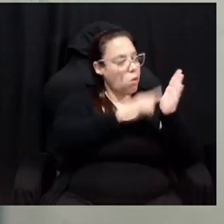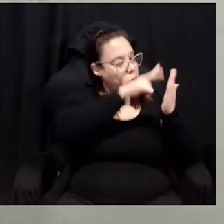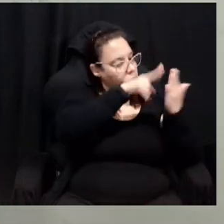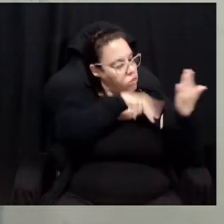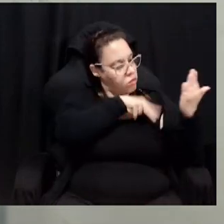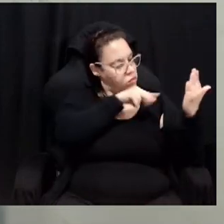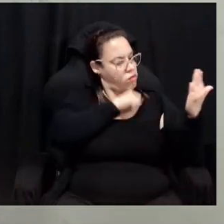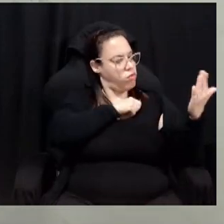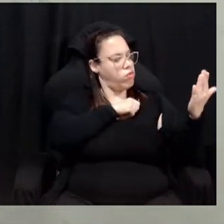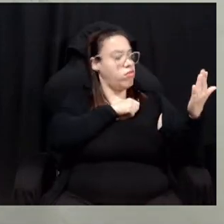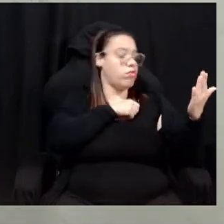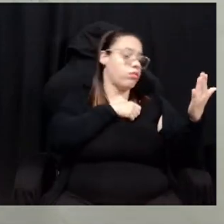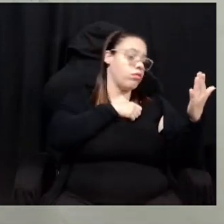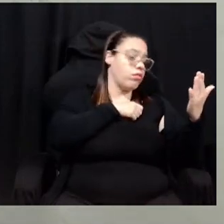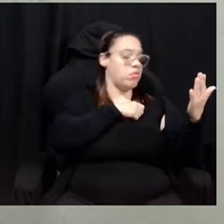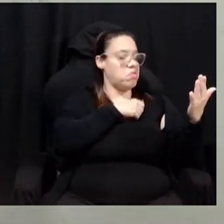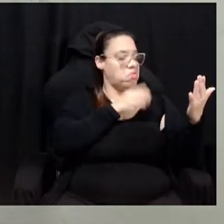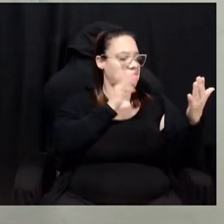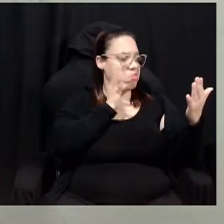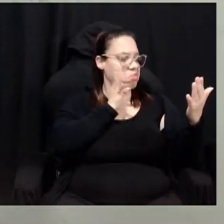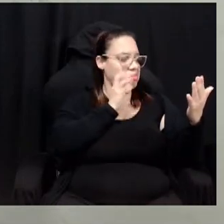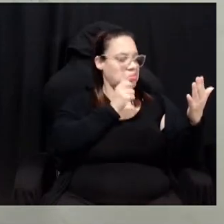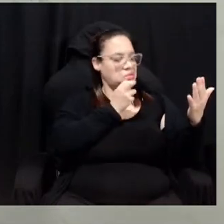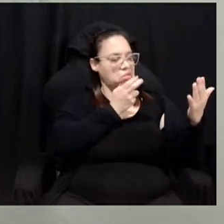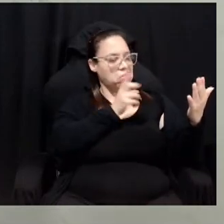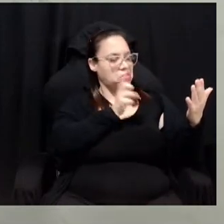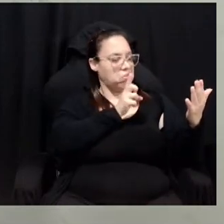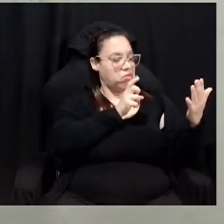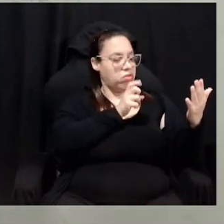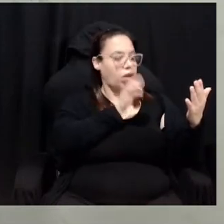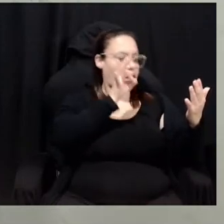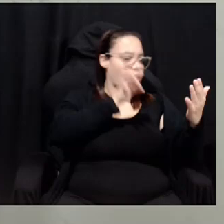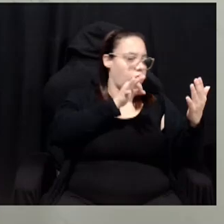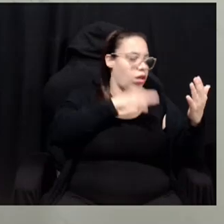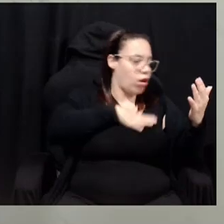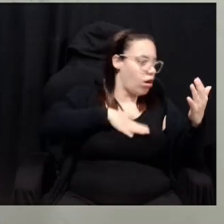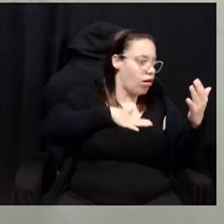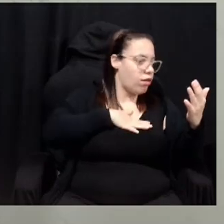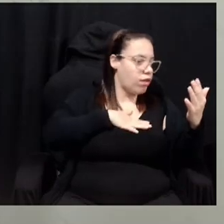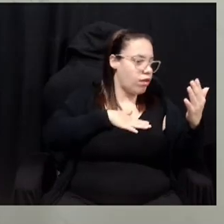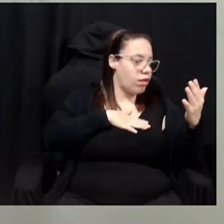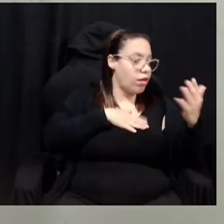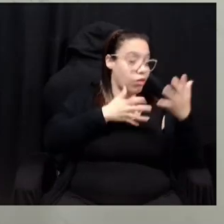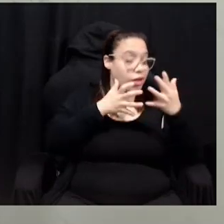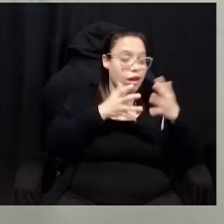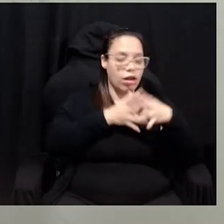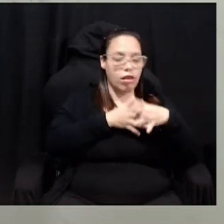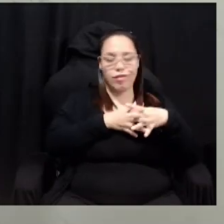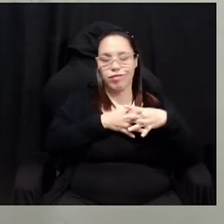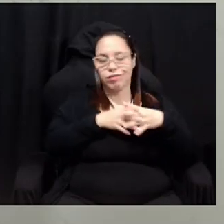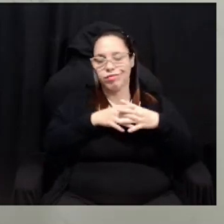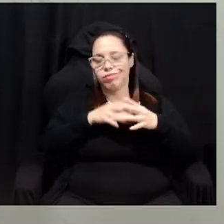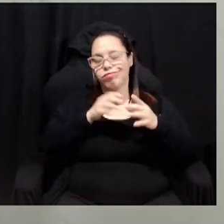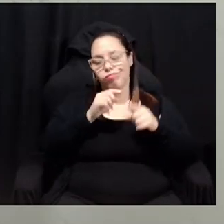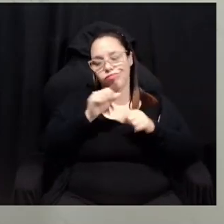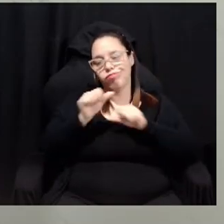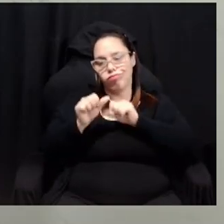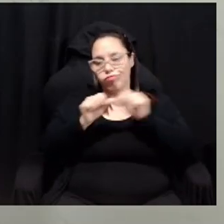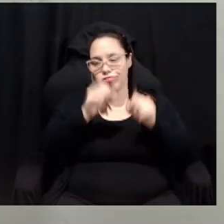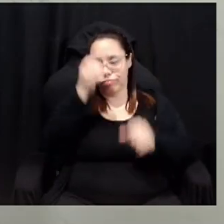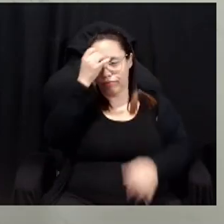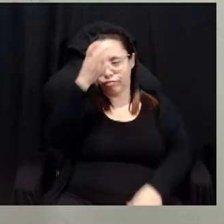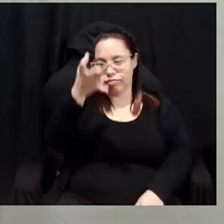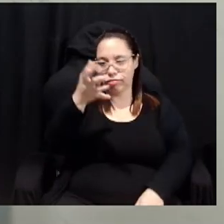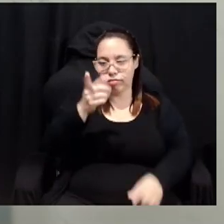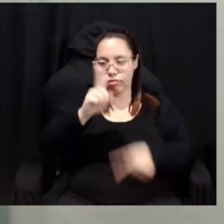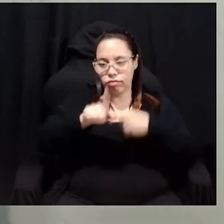espelho, ver se tá tudo certinho do jeito que gosta. Então eu tenho esse híbrido também, ele facilita e potencializa